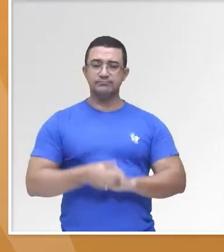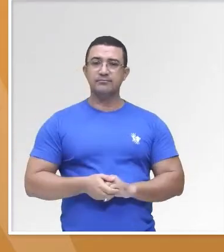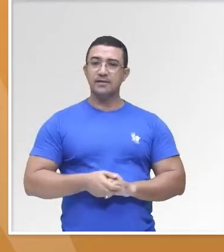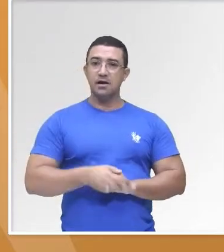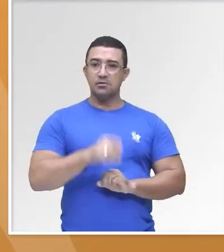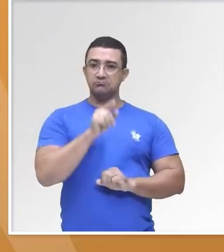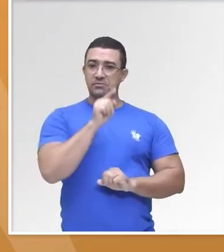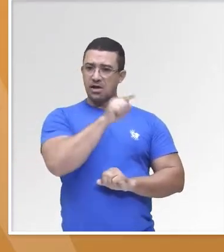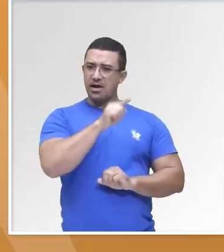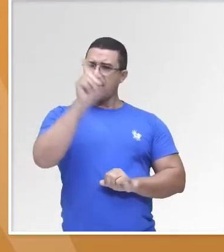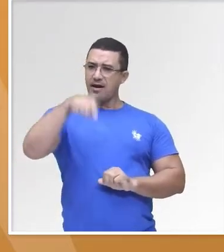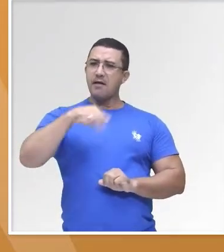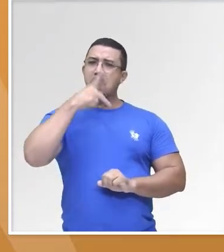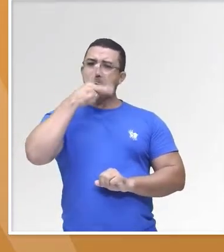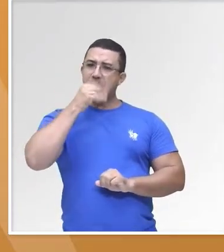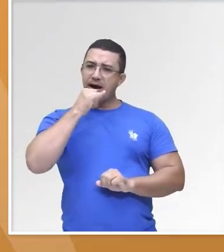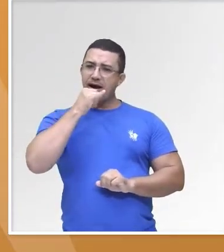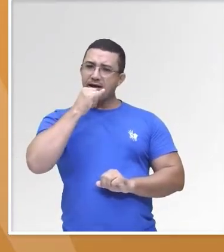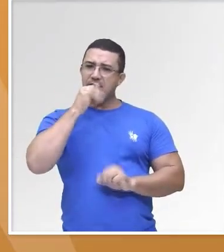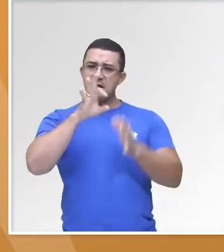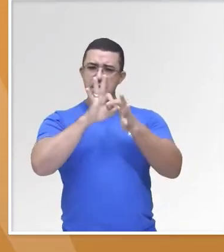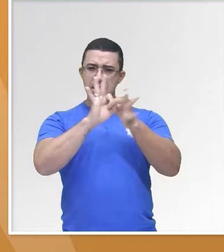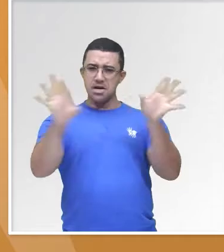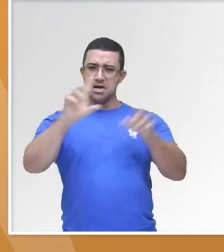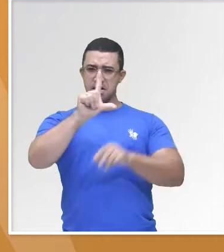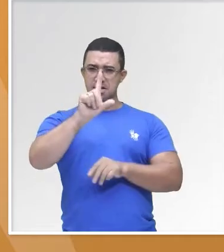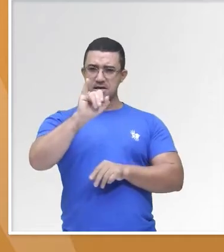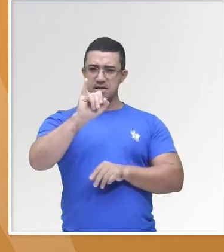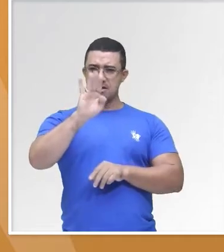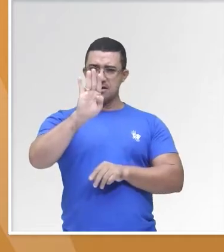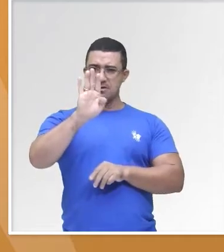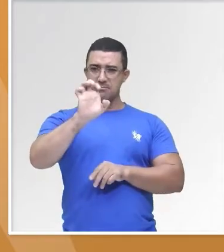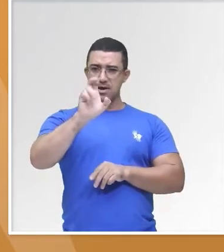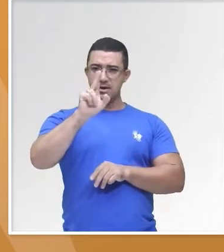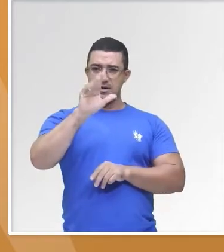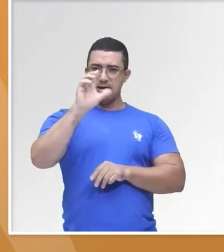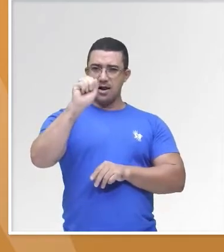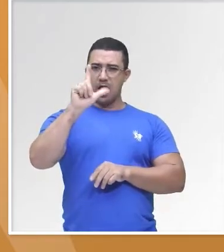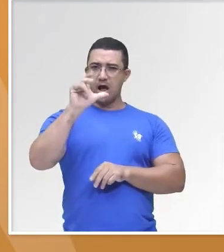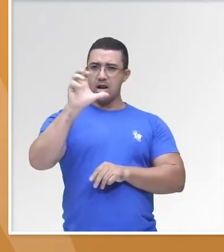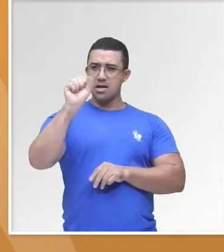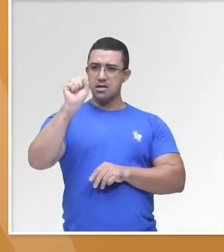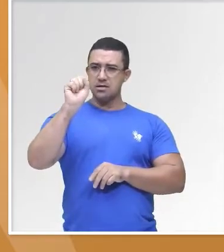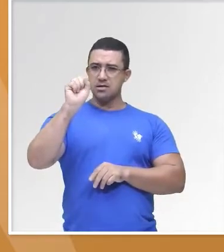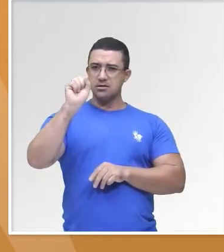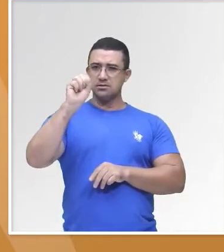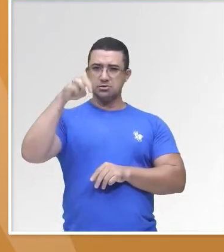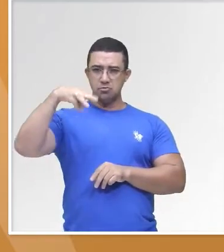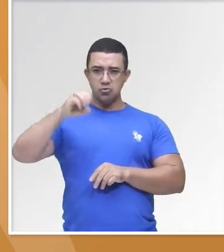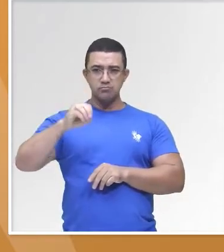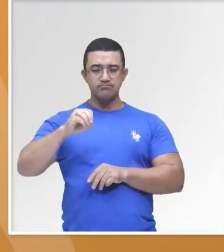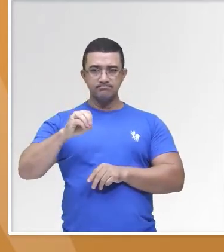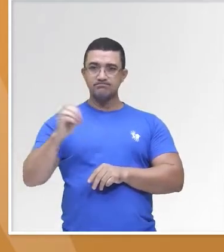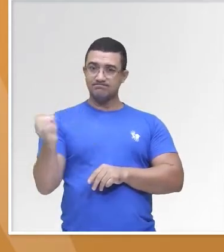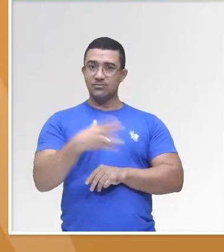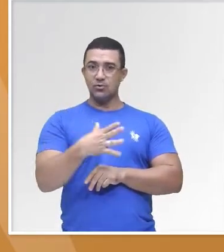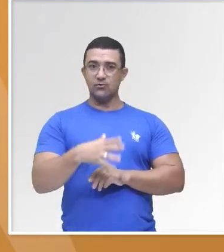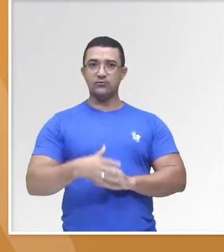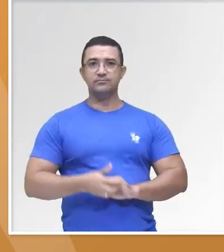do liberalismo moderno, filosofia política que defende a propriedade privada,